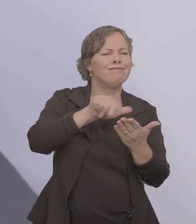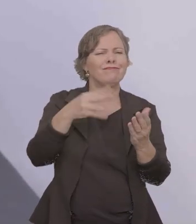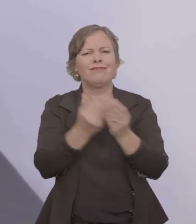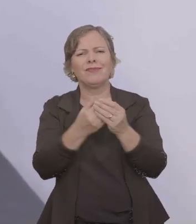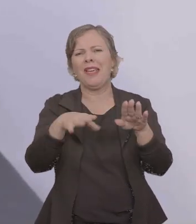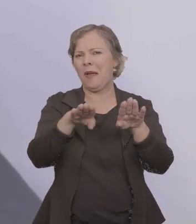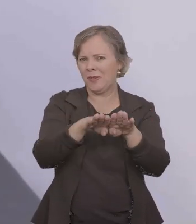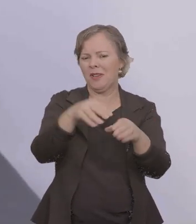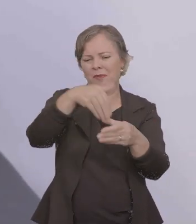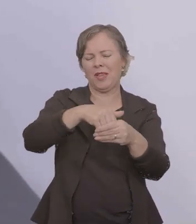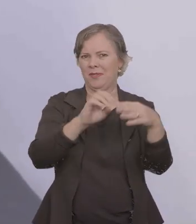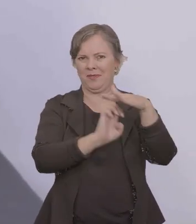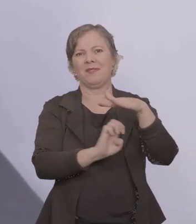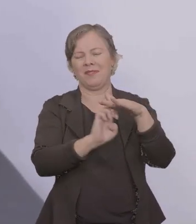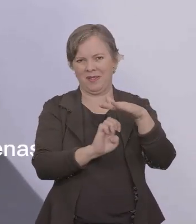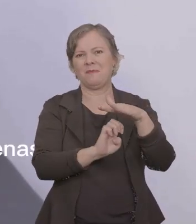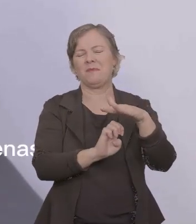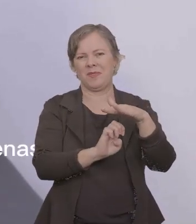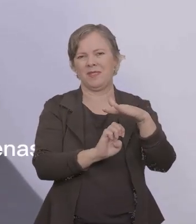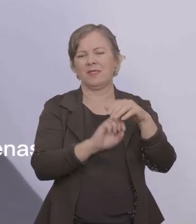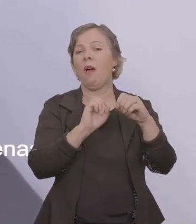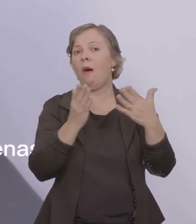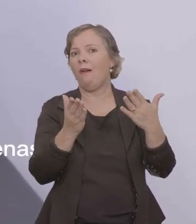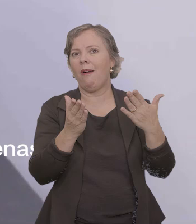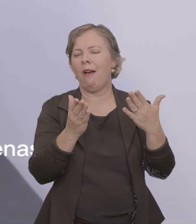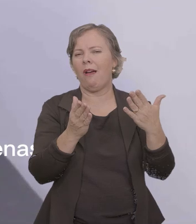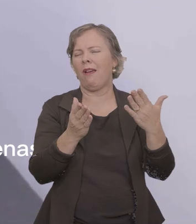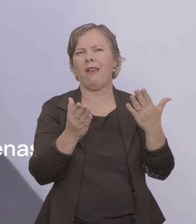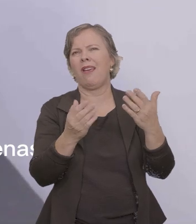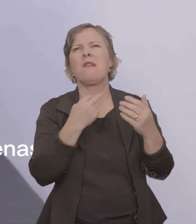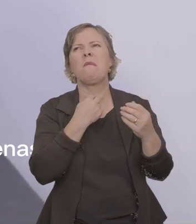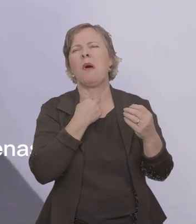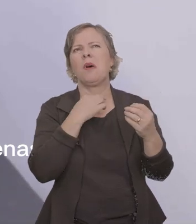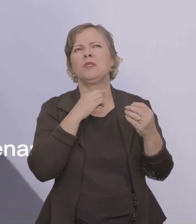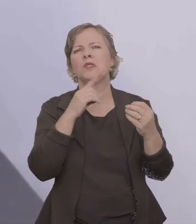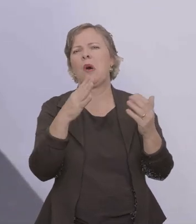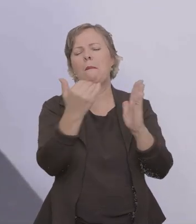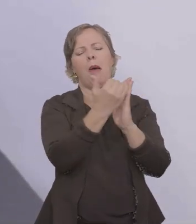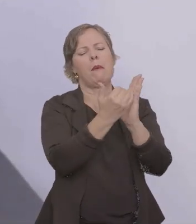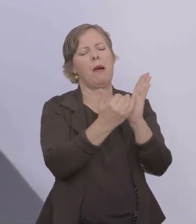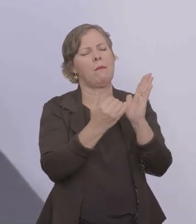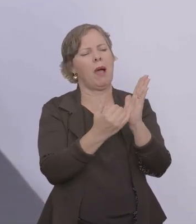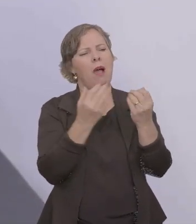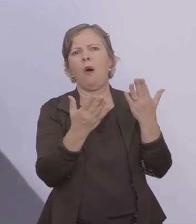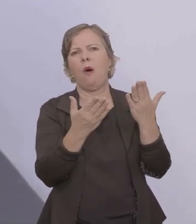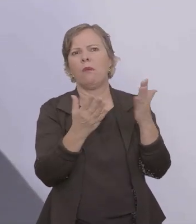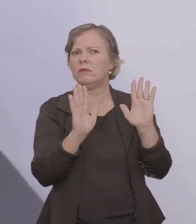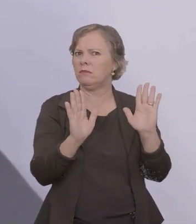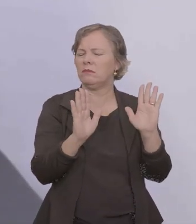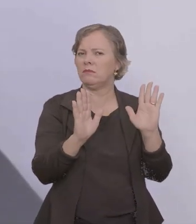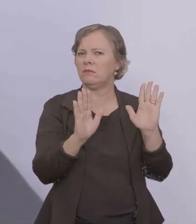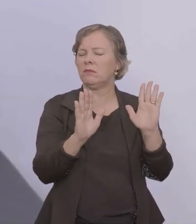inclusão dentro das empresas. Então a diversidade e inclusão ela não pode ficar sendo pauta apenas, não que não sejam